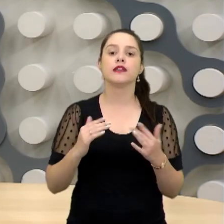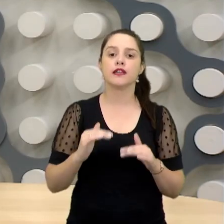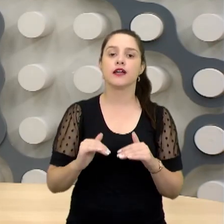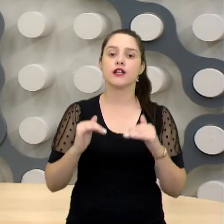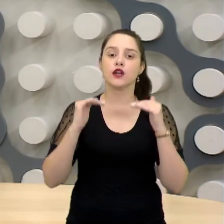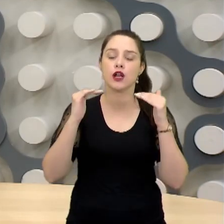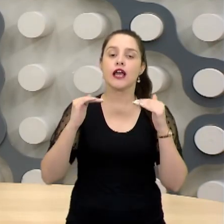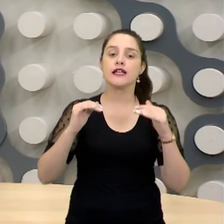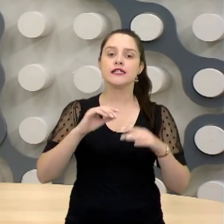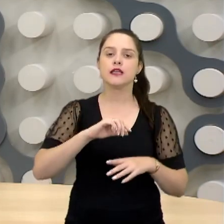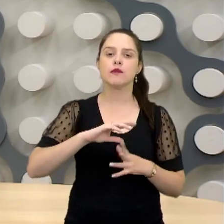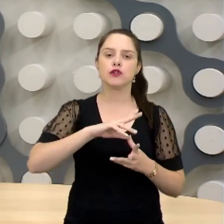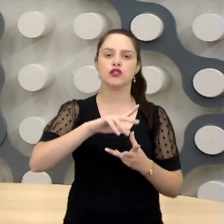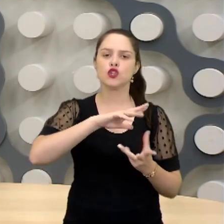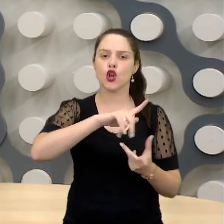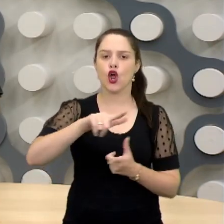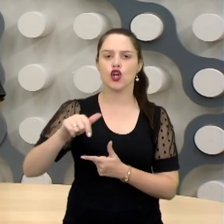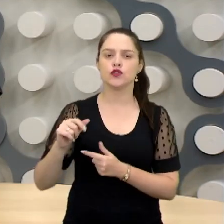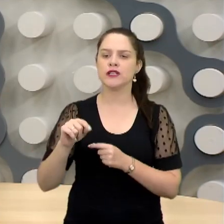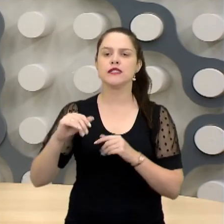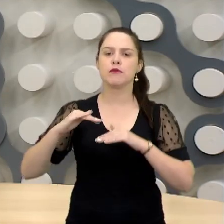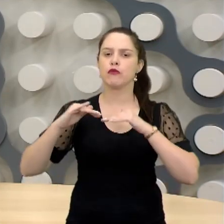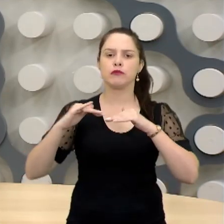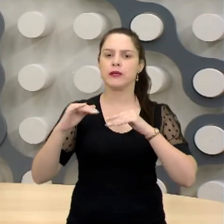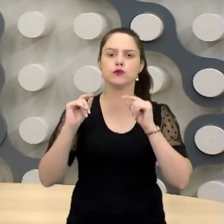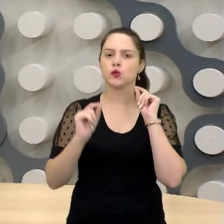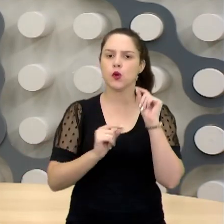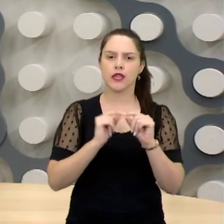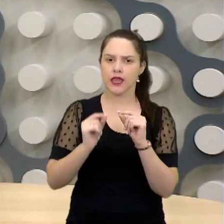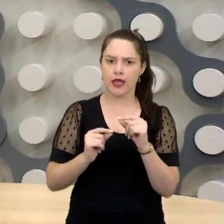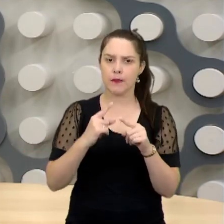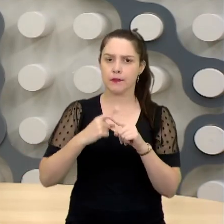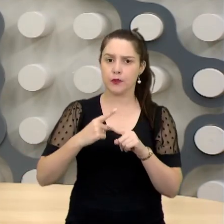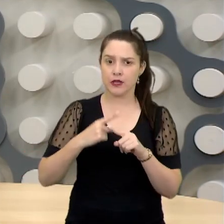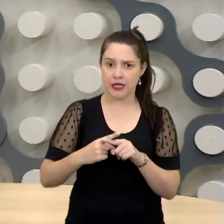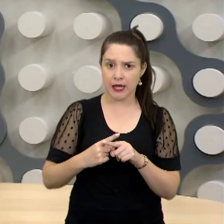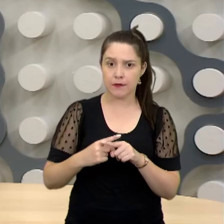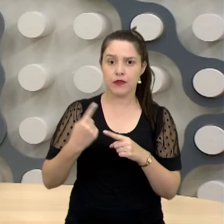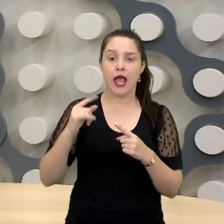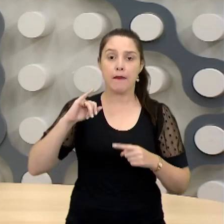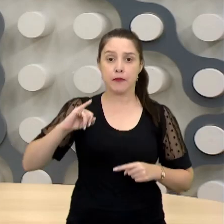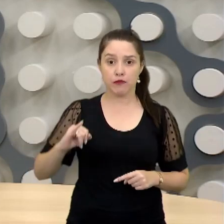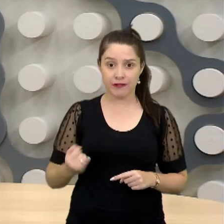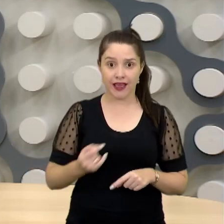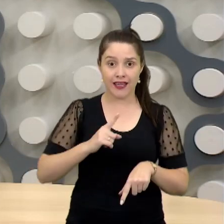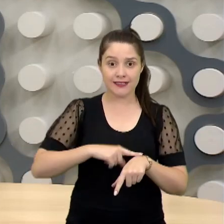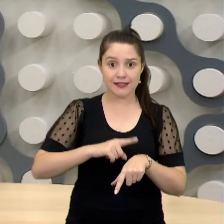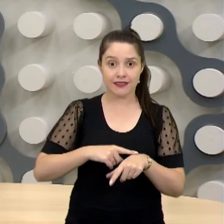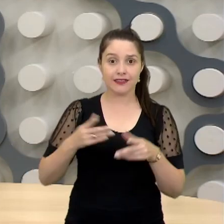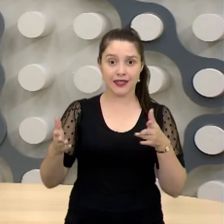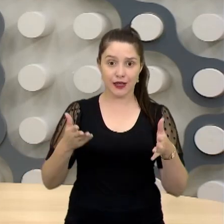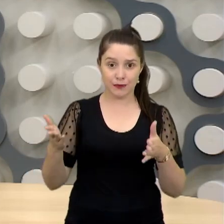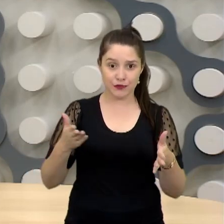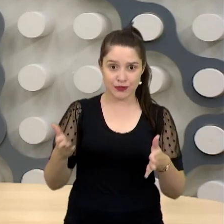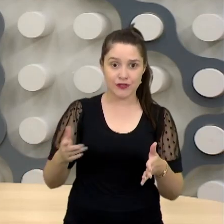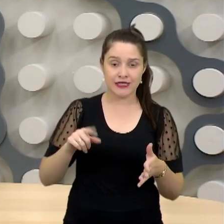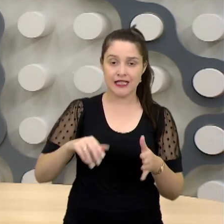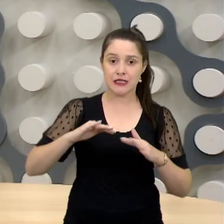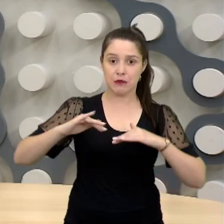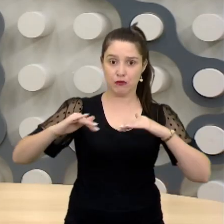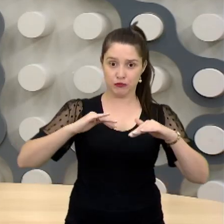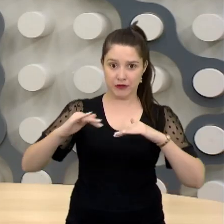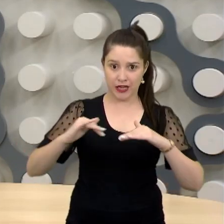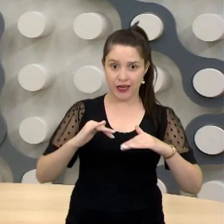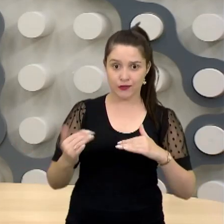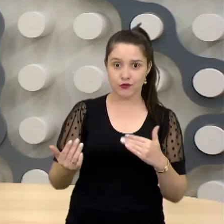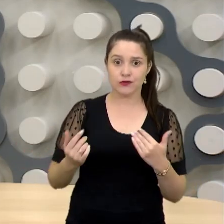tempo geológico nesse desenvolvimento. Por quê? Porque nós vamos aproveitar esse tempo que nós temos no desenvolvimento, que